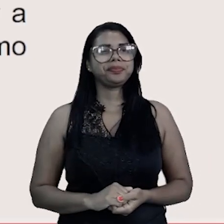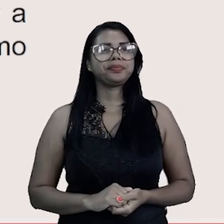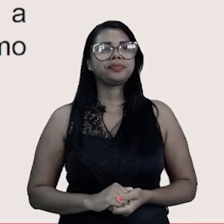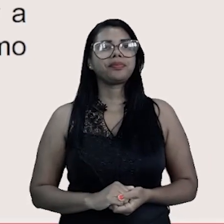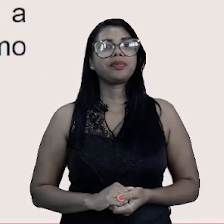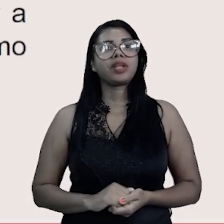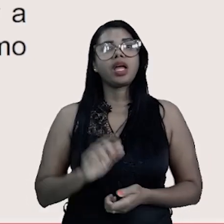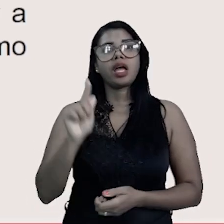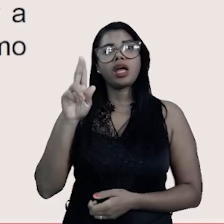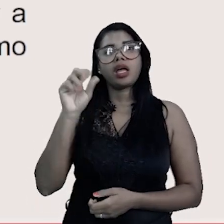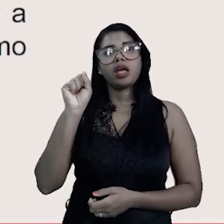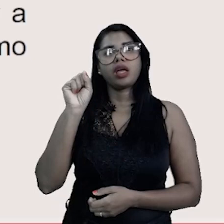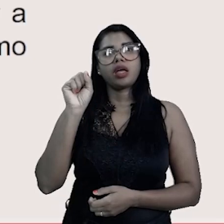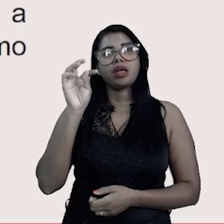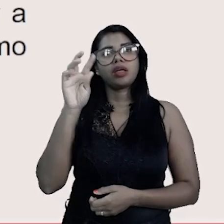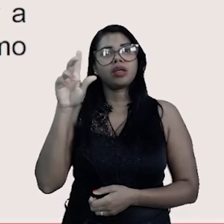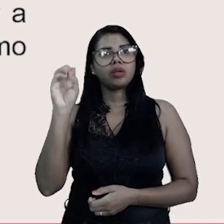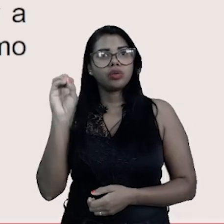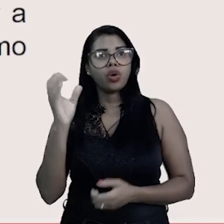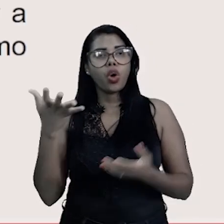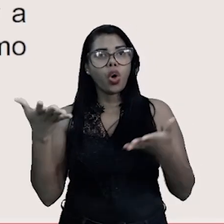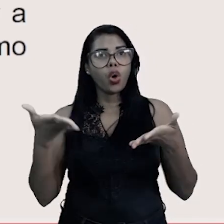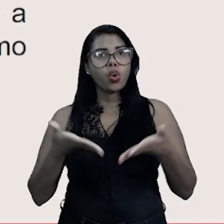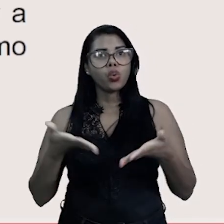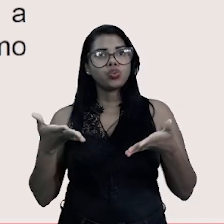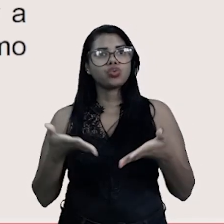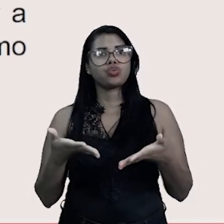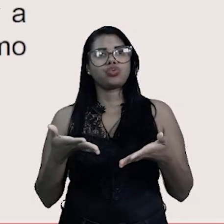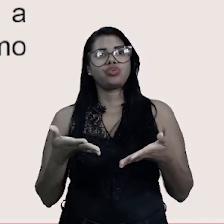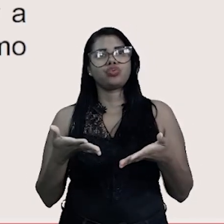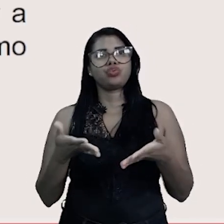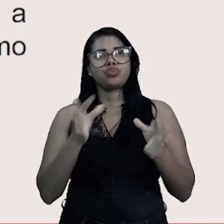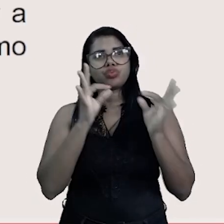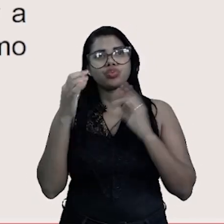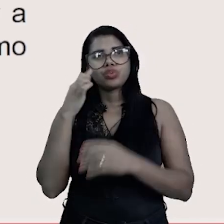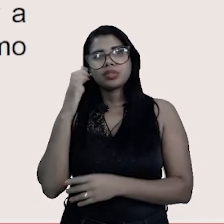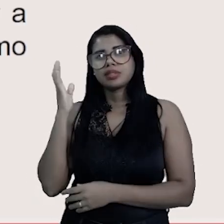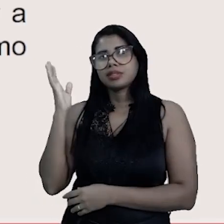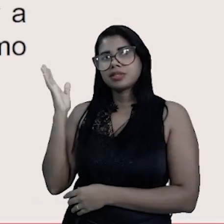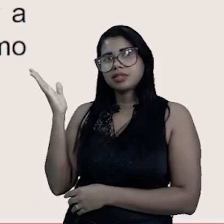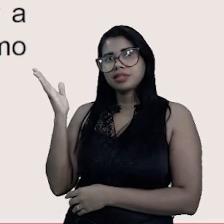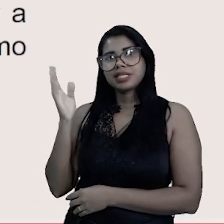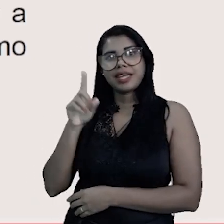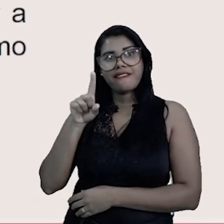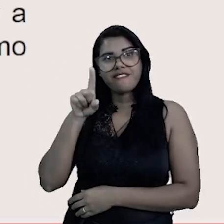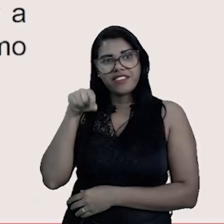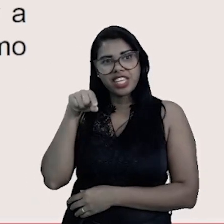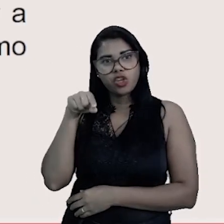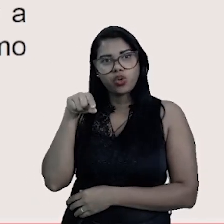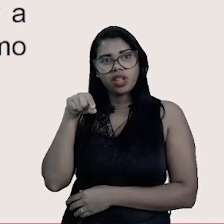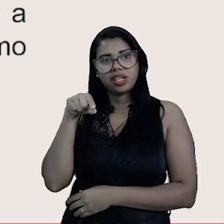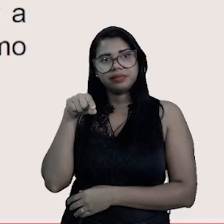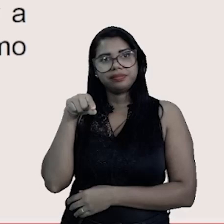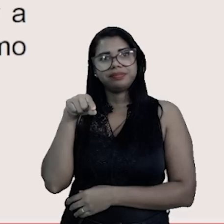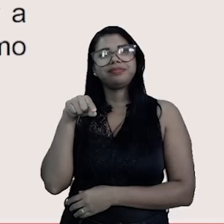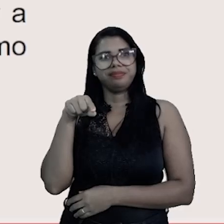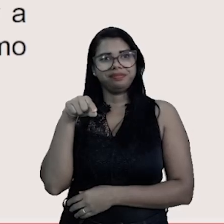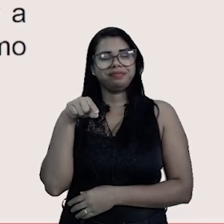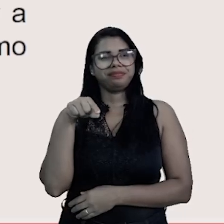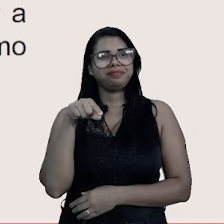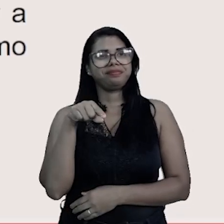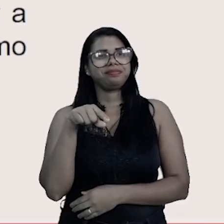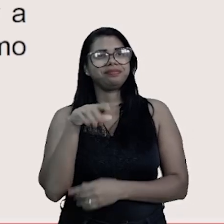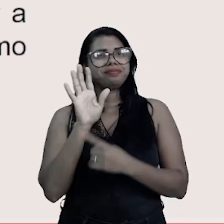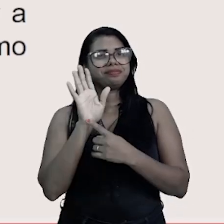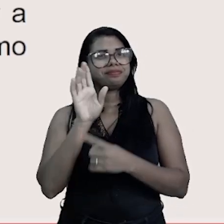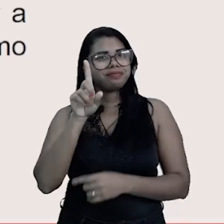Gustavo, hoje. Se você observar esta vírgula aqui, ó, não é? A presença da vírgula